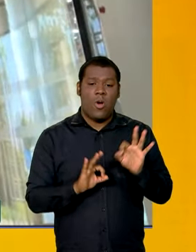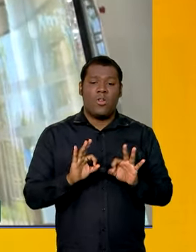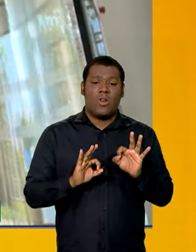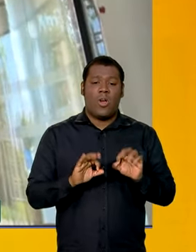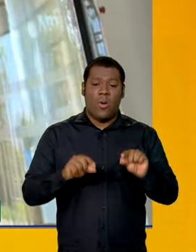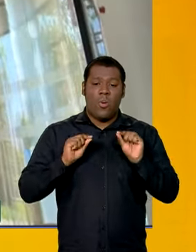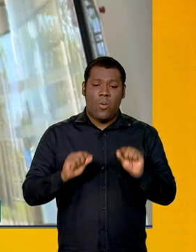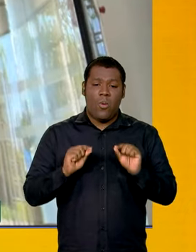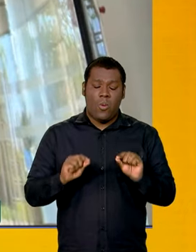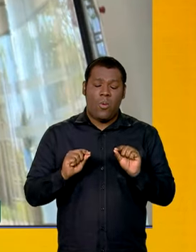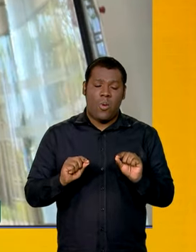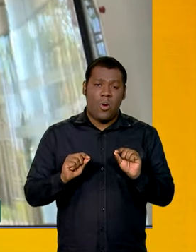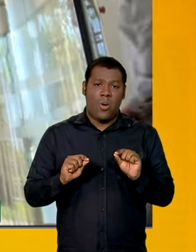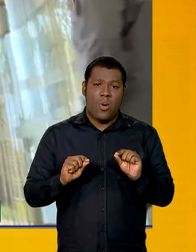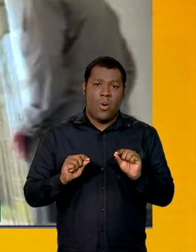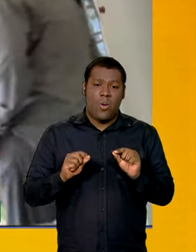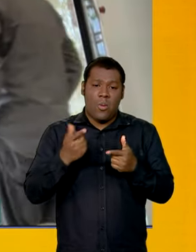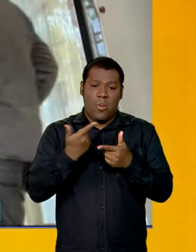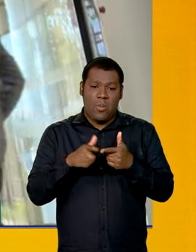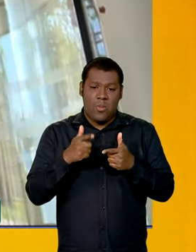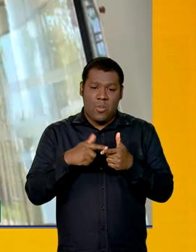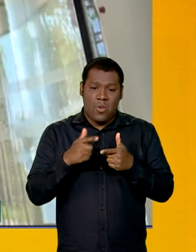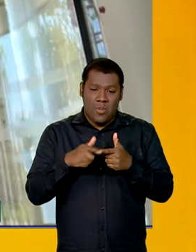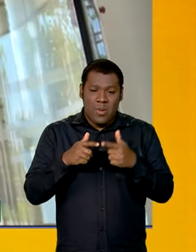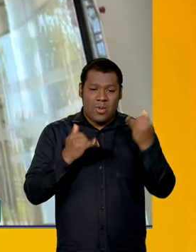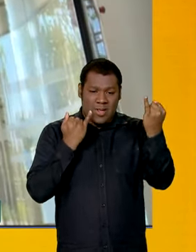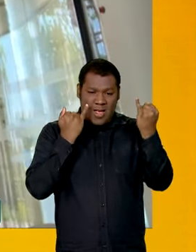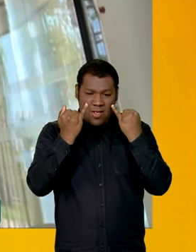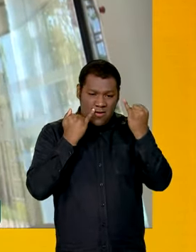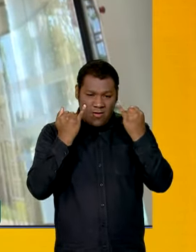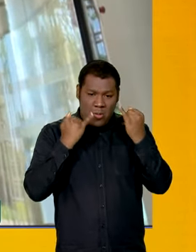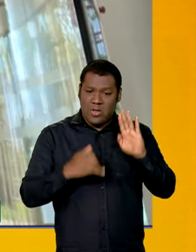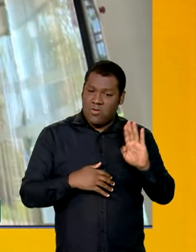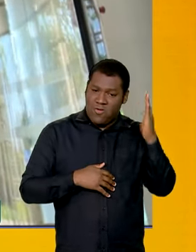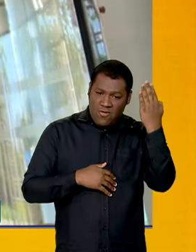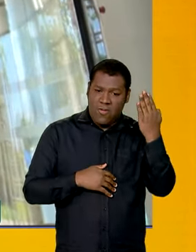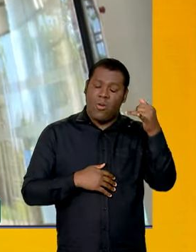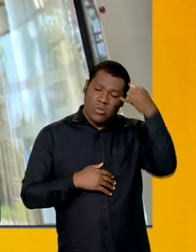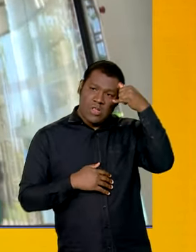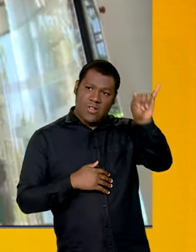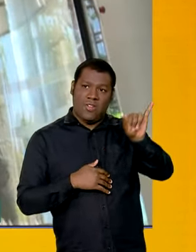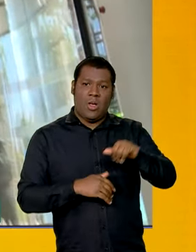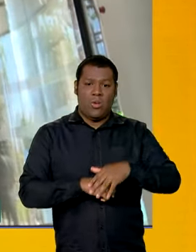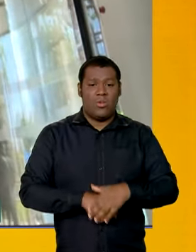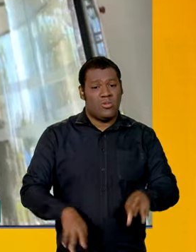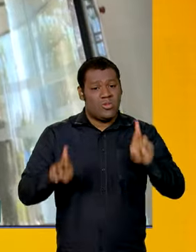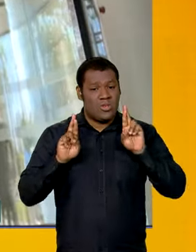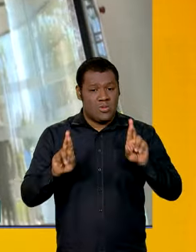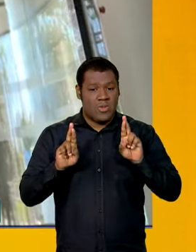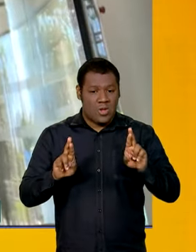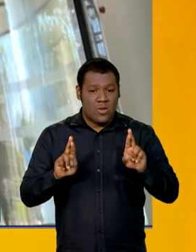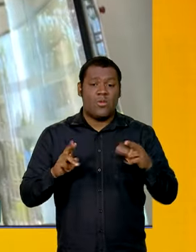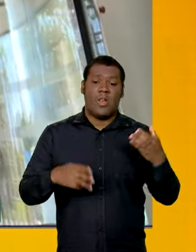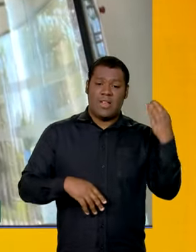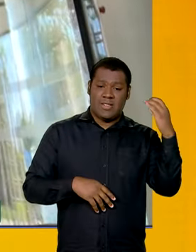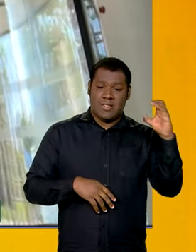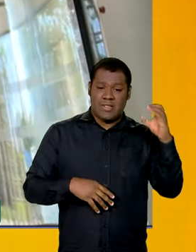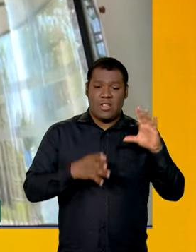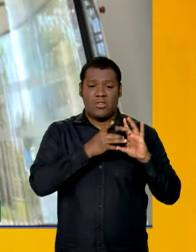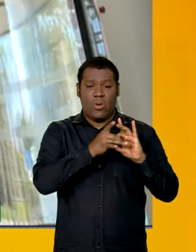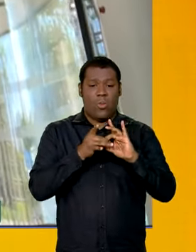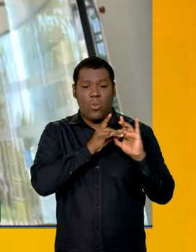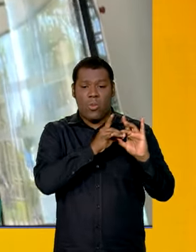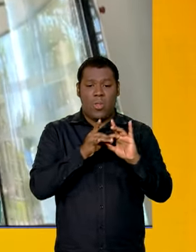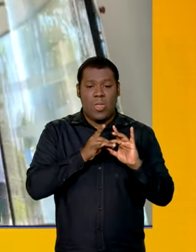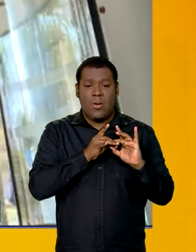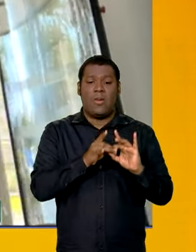problema social, que é o problema da desinformação. A gente espera que com essa união, né,